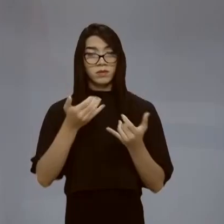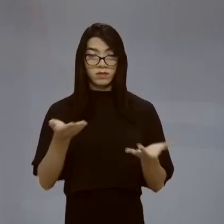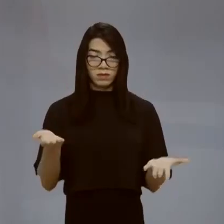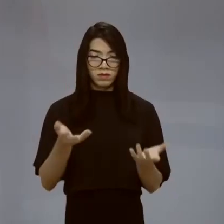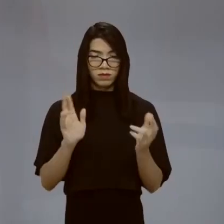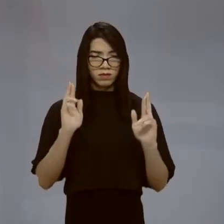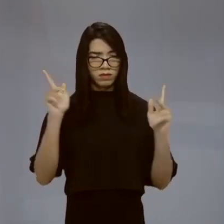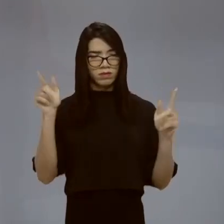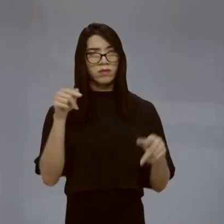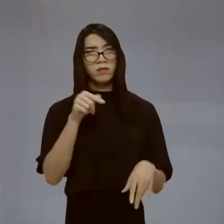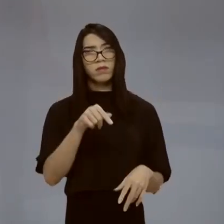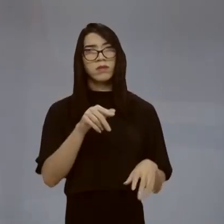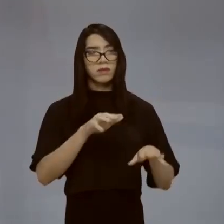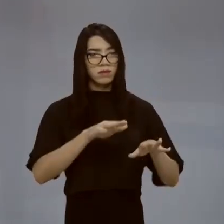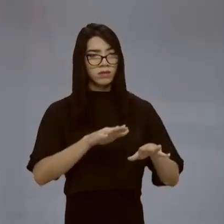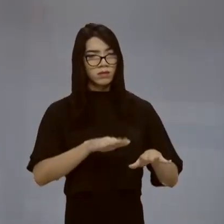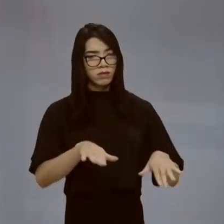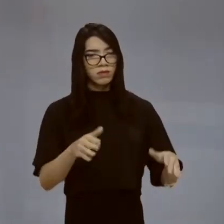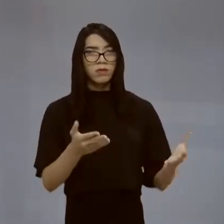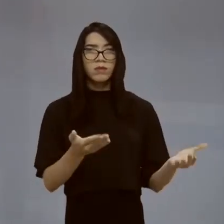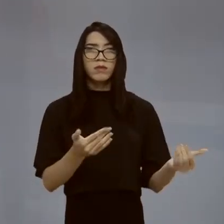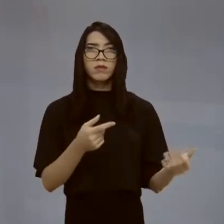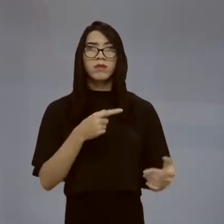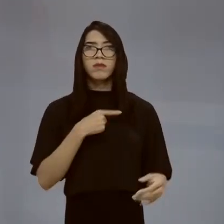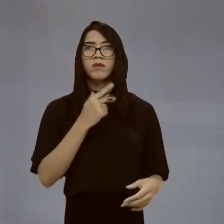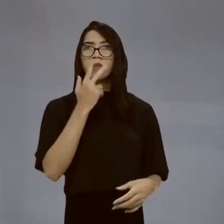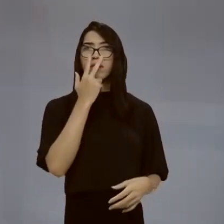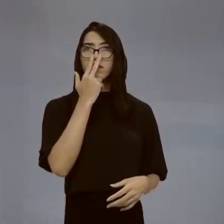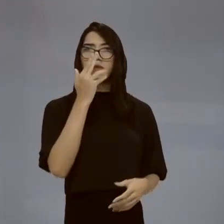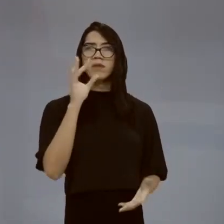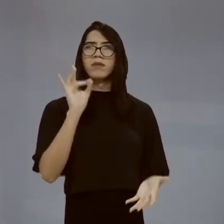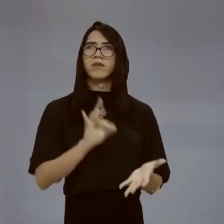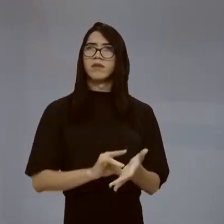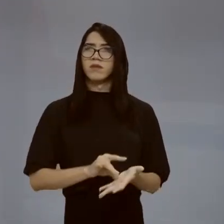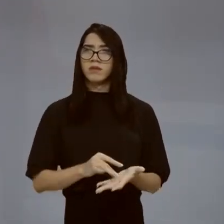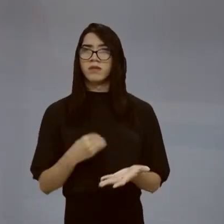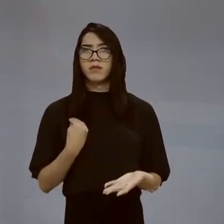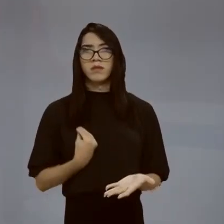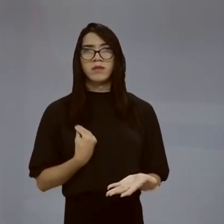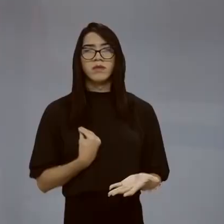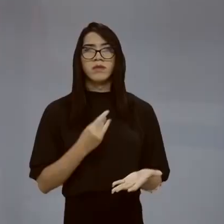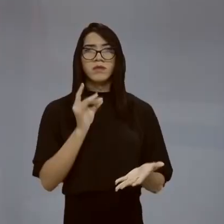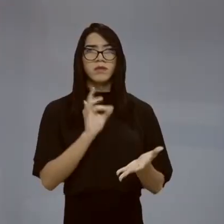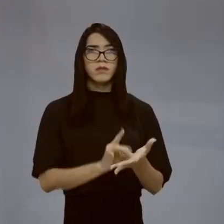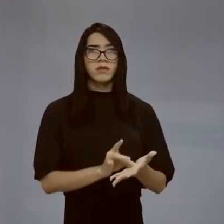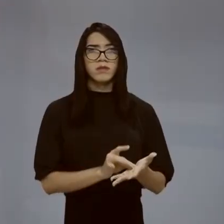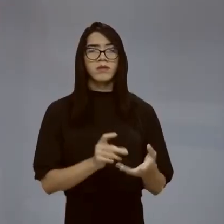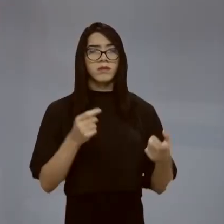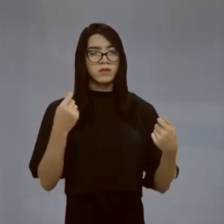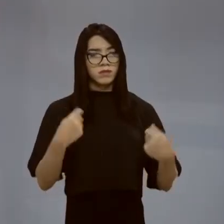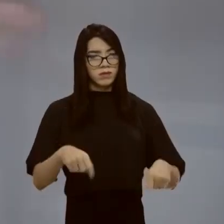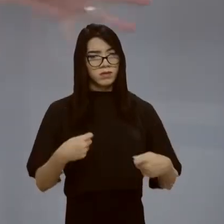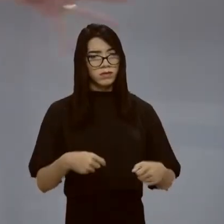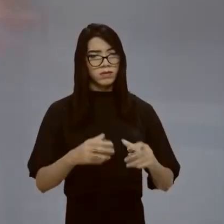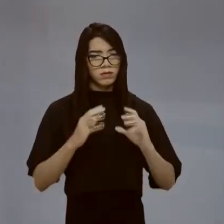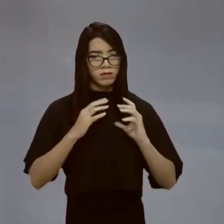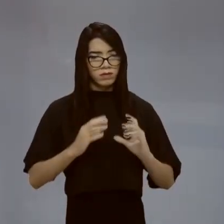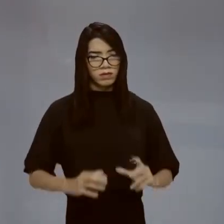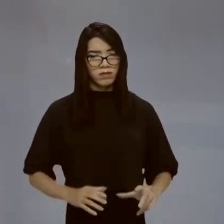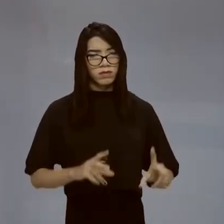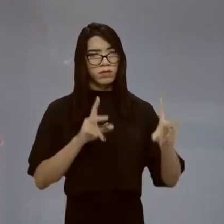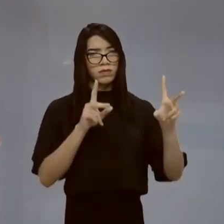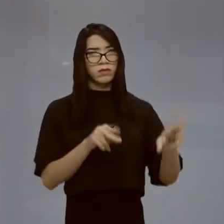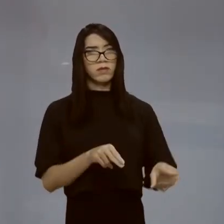do adolescente, da criança, fosse o mundo real. Ali é a realidade, é como ele tem que agir no mundo